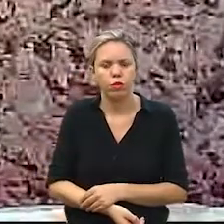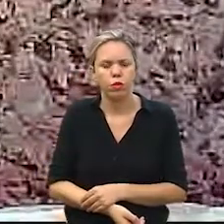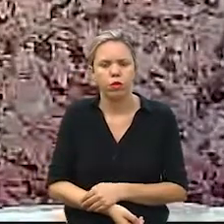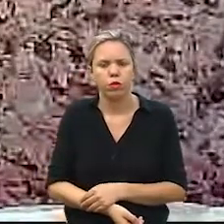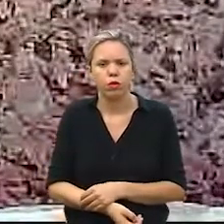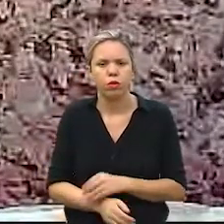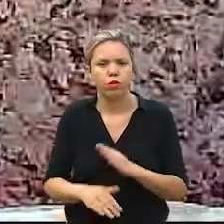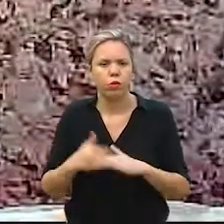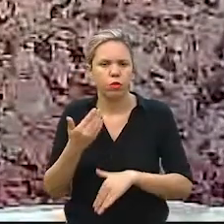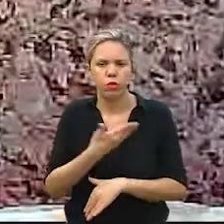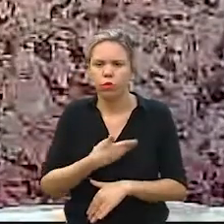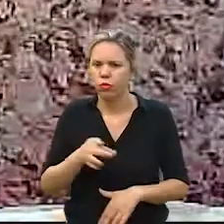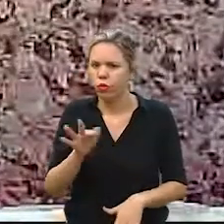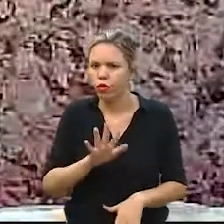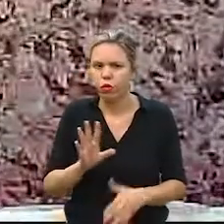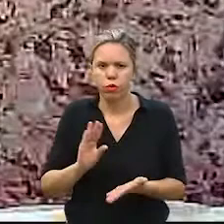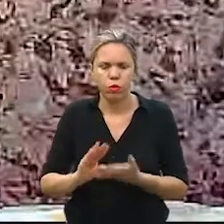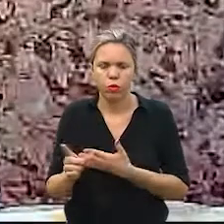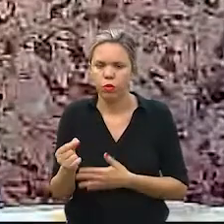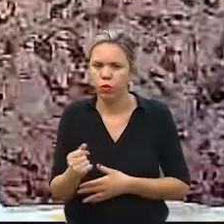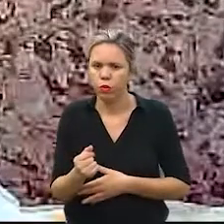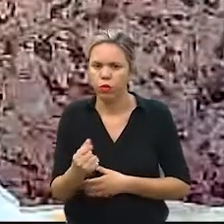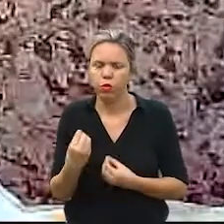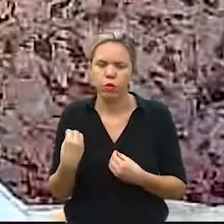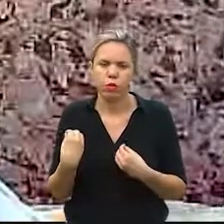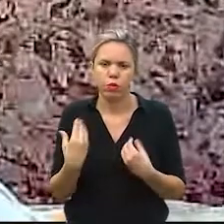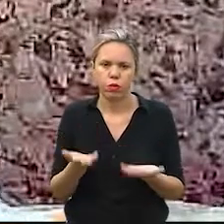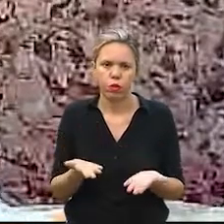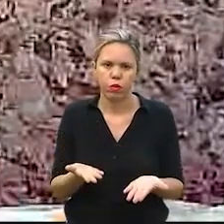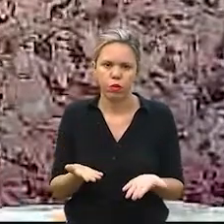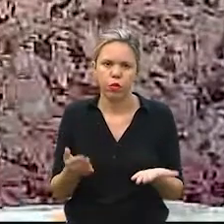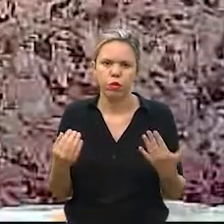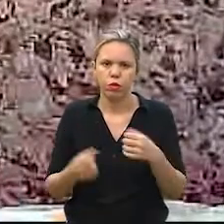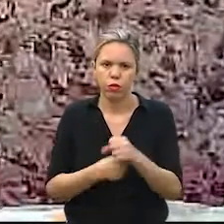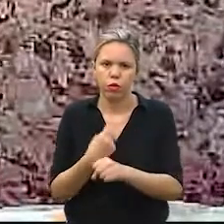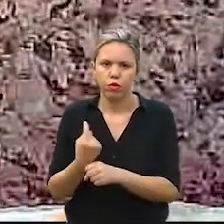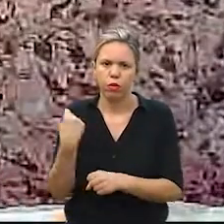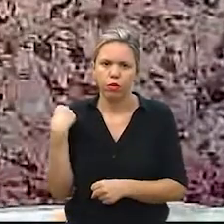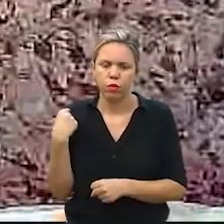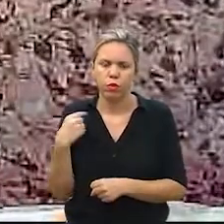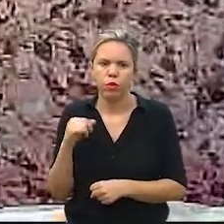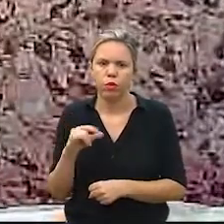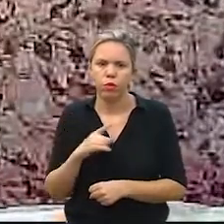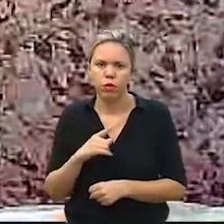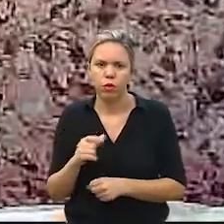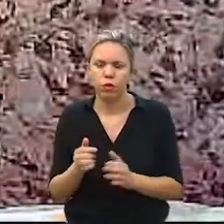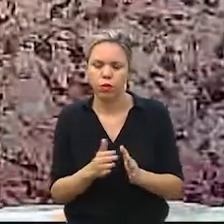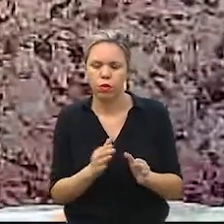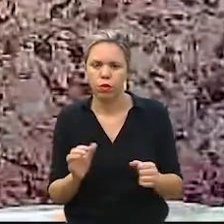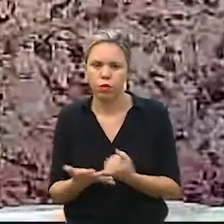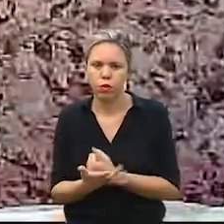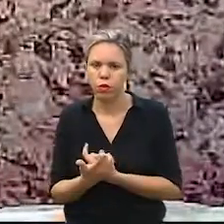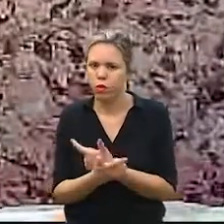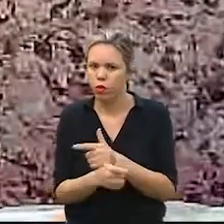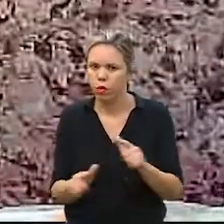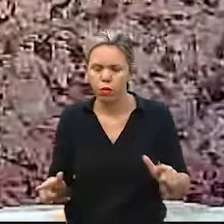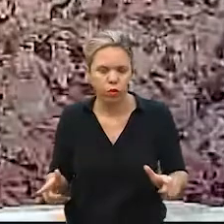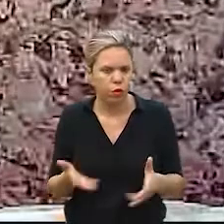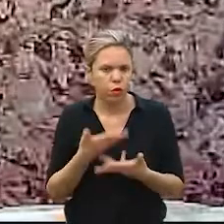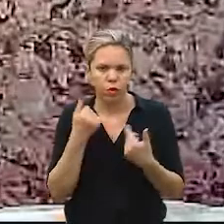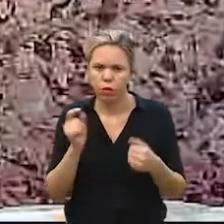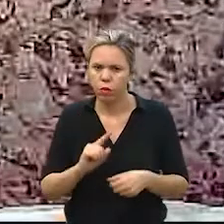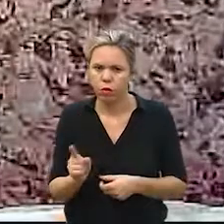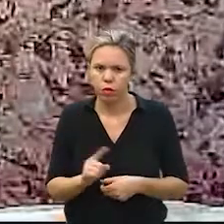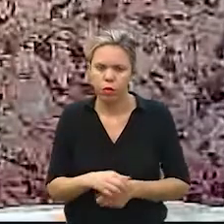se o governo federal não mandar o recurso que mandou o ano passado, e se a pandemia não